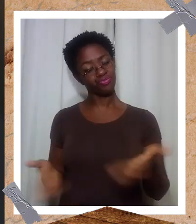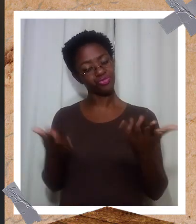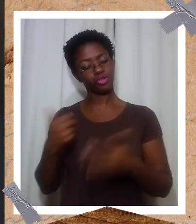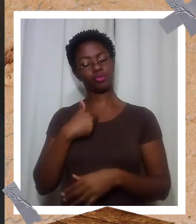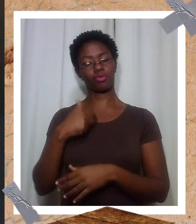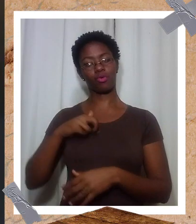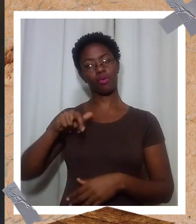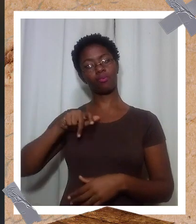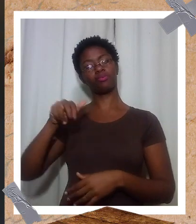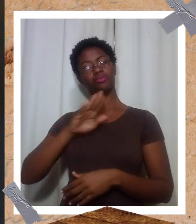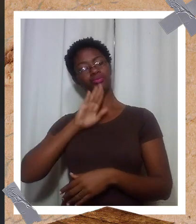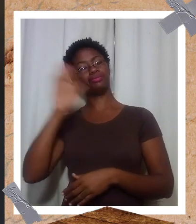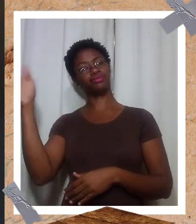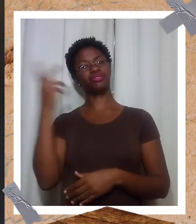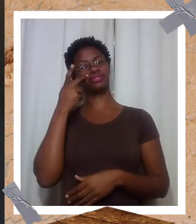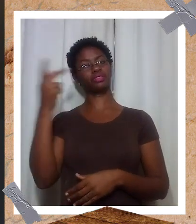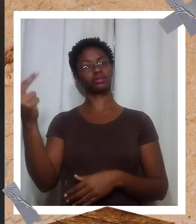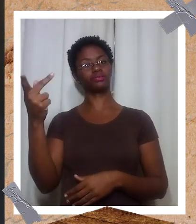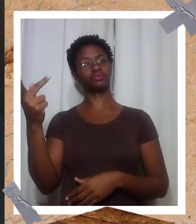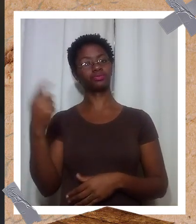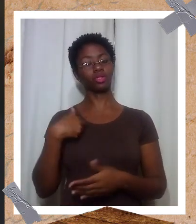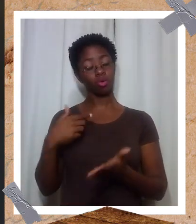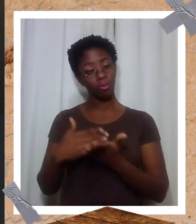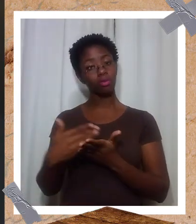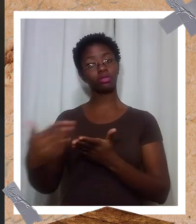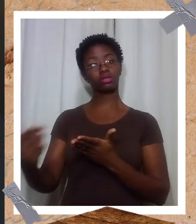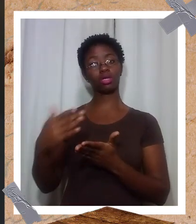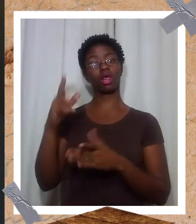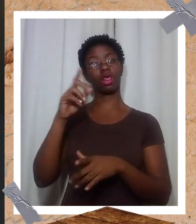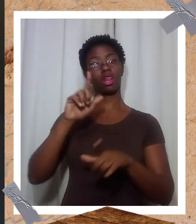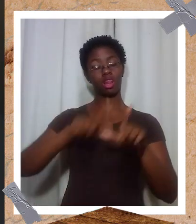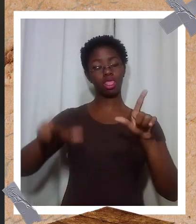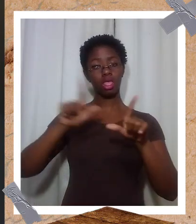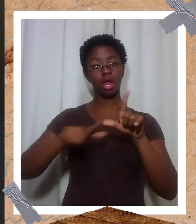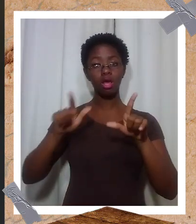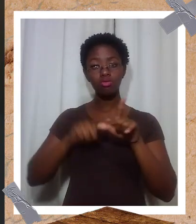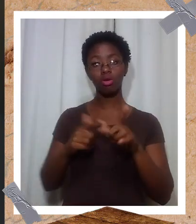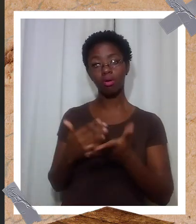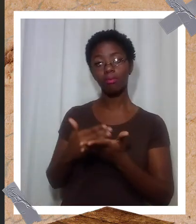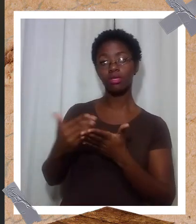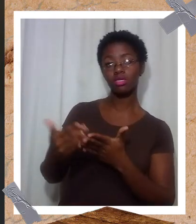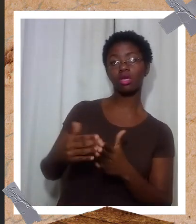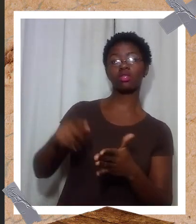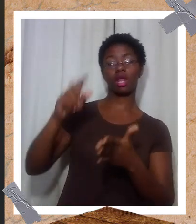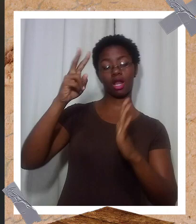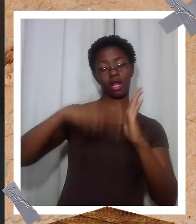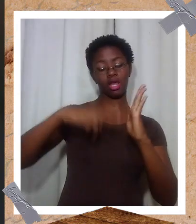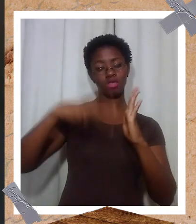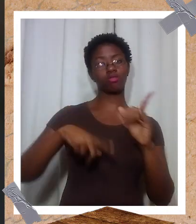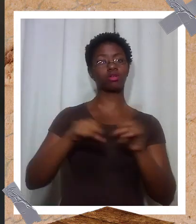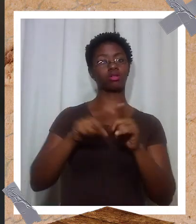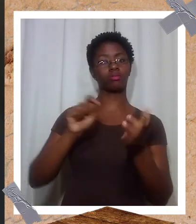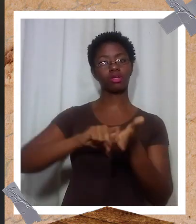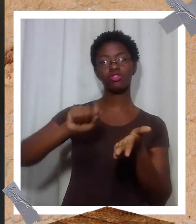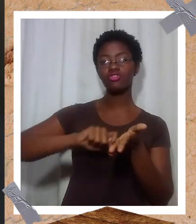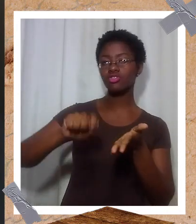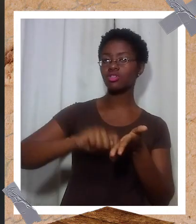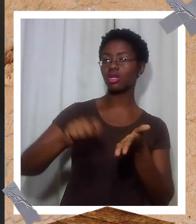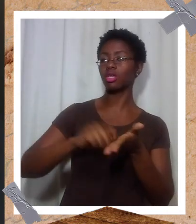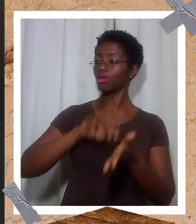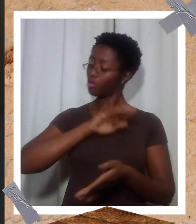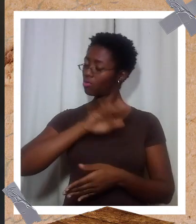sonhei, a partir do trabalho com a literatura, a partir da leitura, a partir da escrita, eu pude circular por esses lugares,